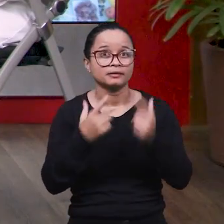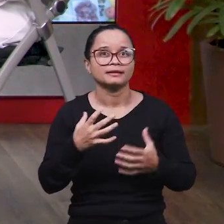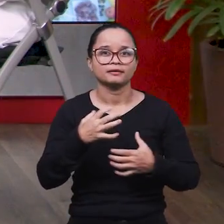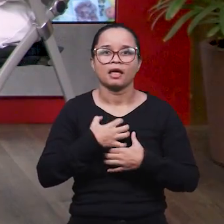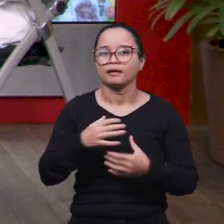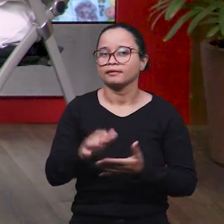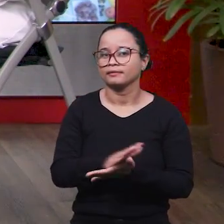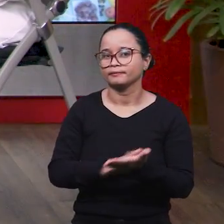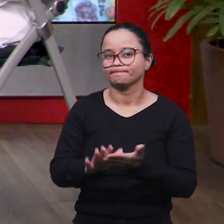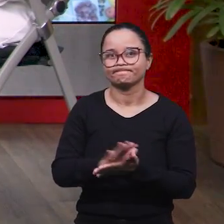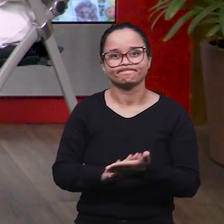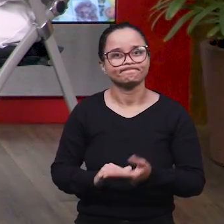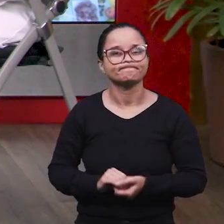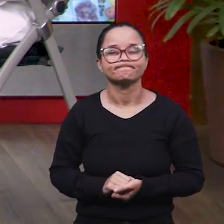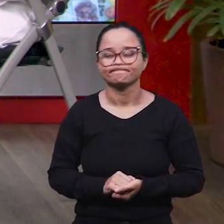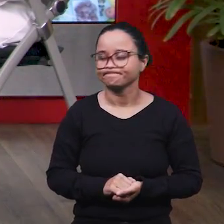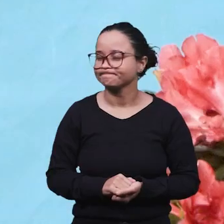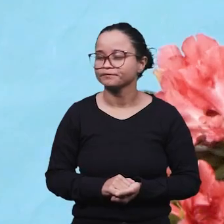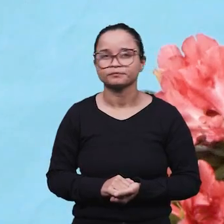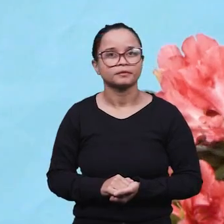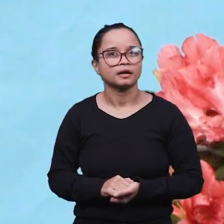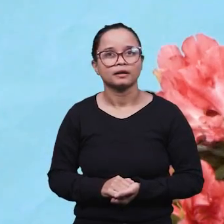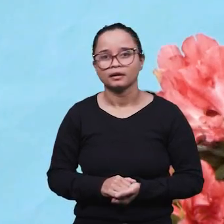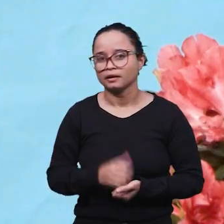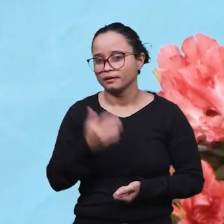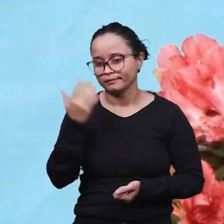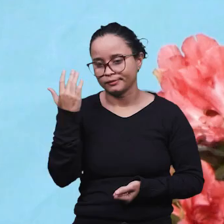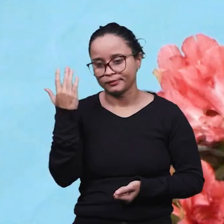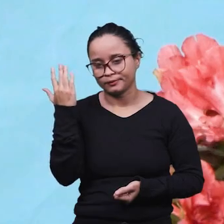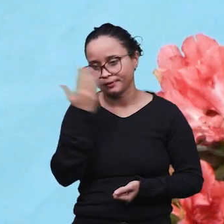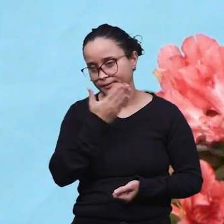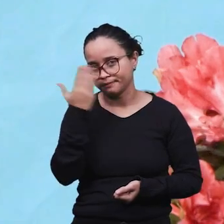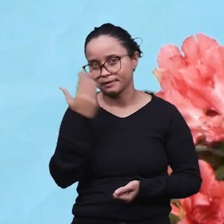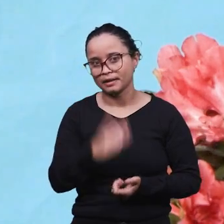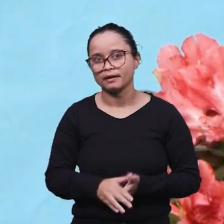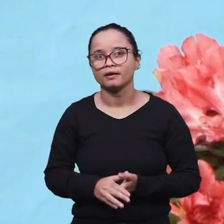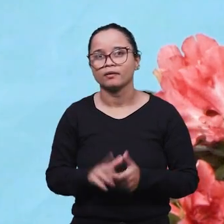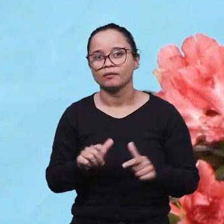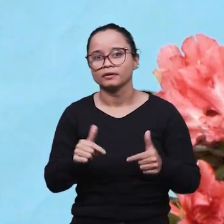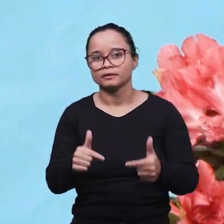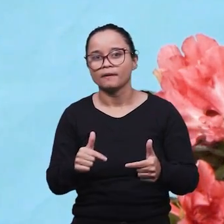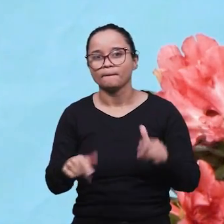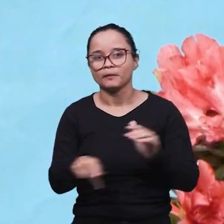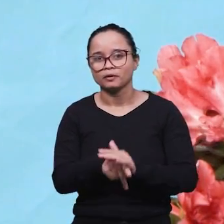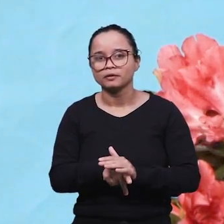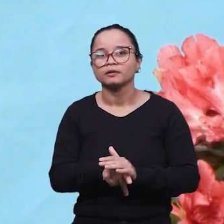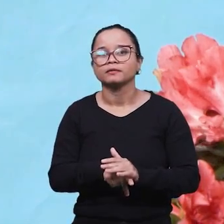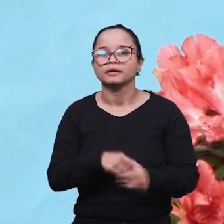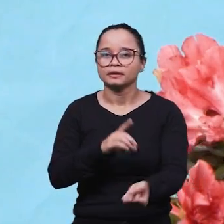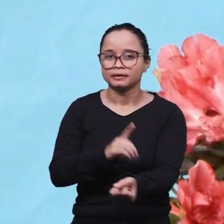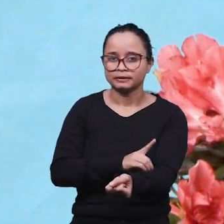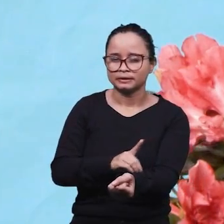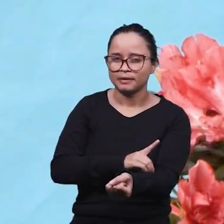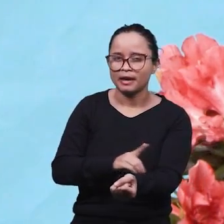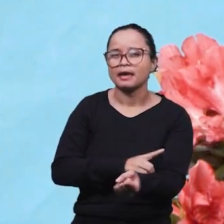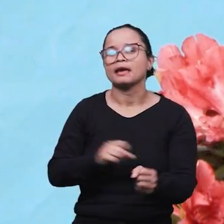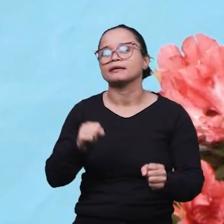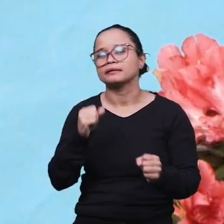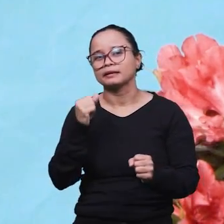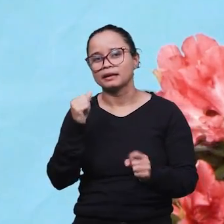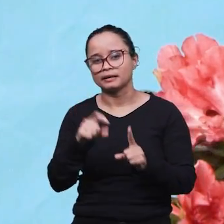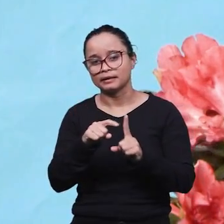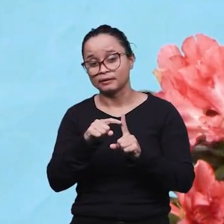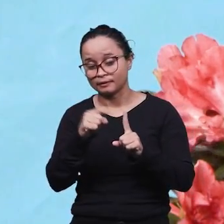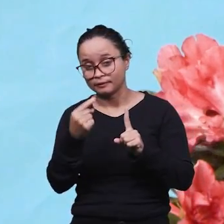tá? A gente, assim, praticamente não vê gestantes com manifestações clínicas do diabetes gestacional. A gente